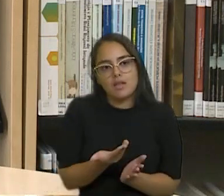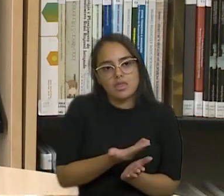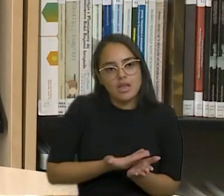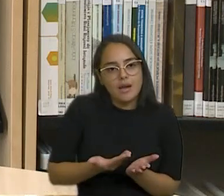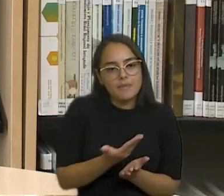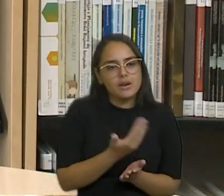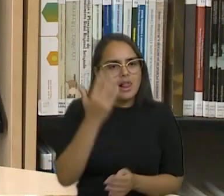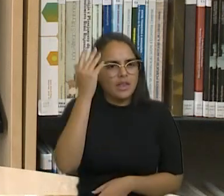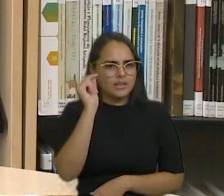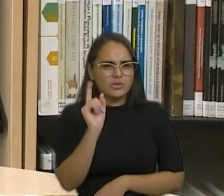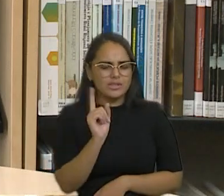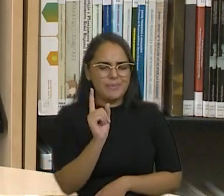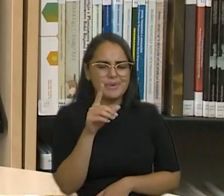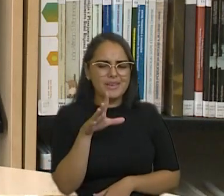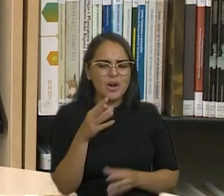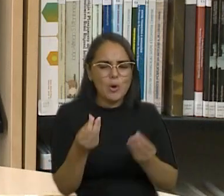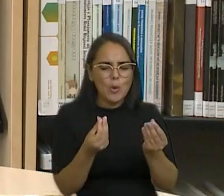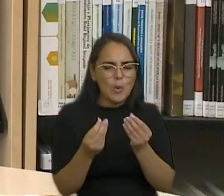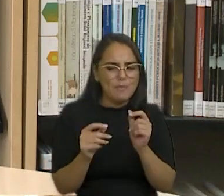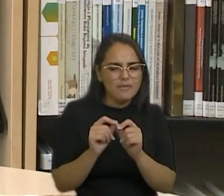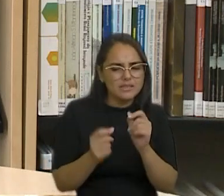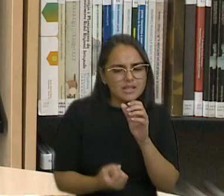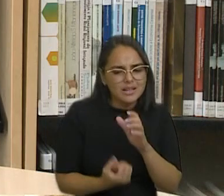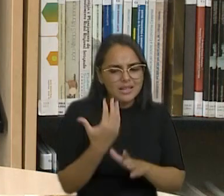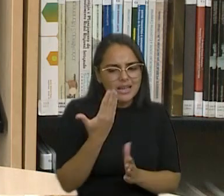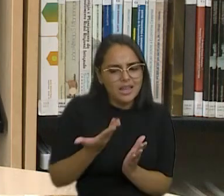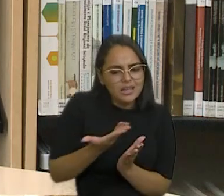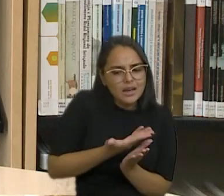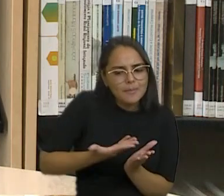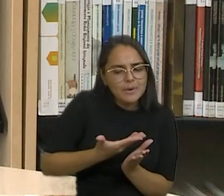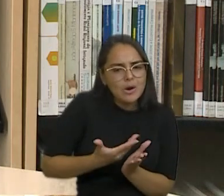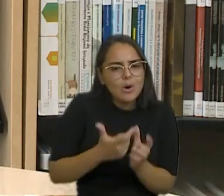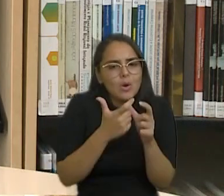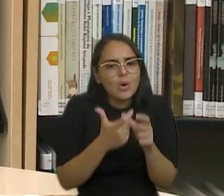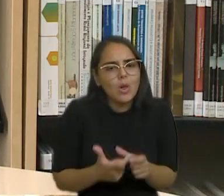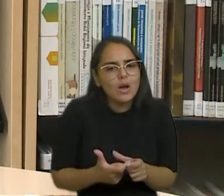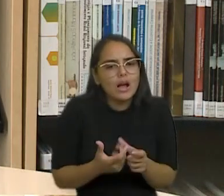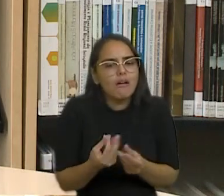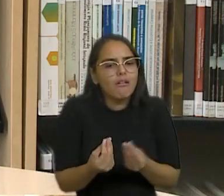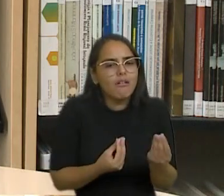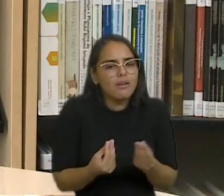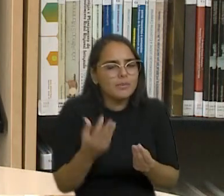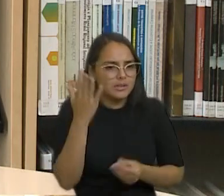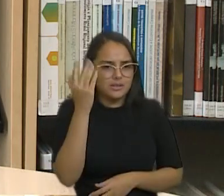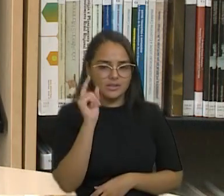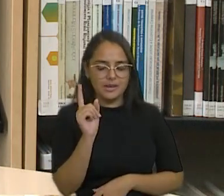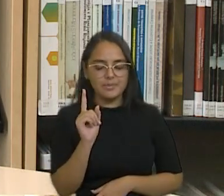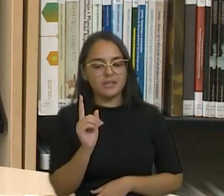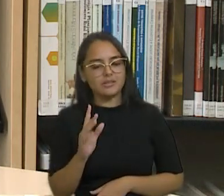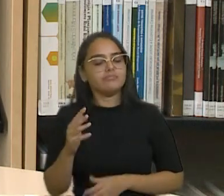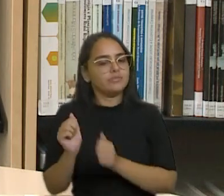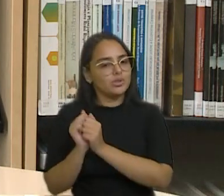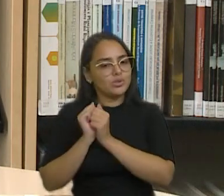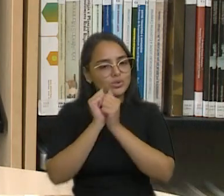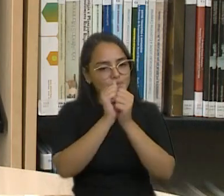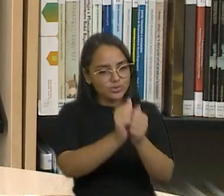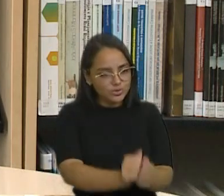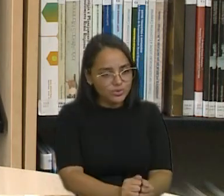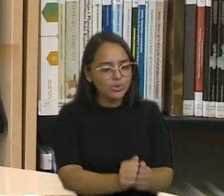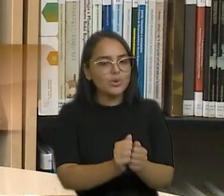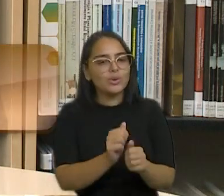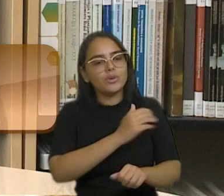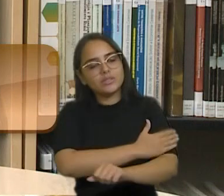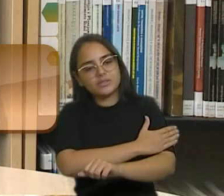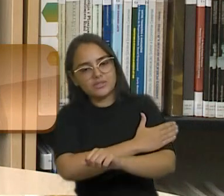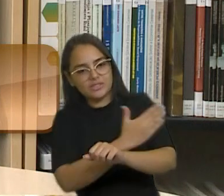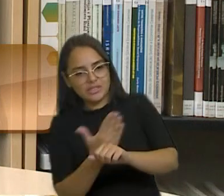não sabia muito bem de onde vinha a tapioca, qual a origem da tapioca. Eu a levei para uma farinhada, ela passou o dia